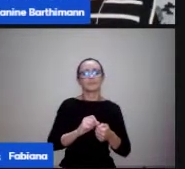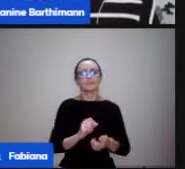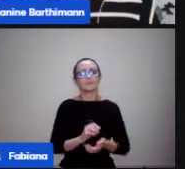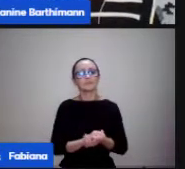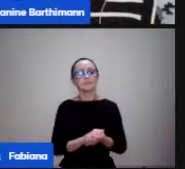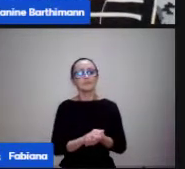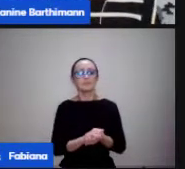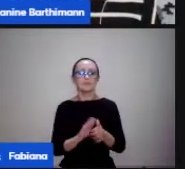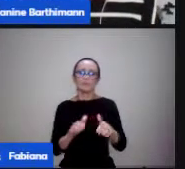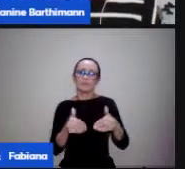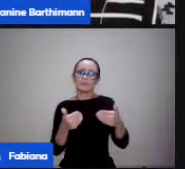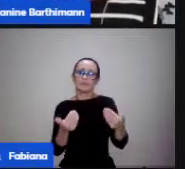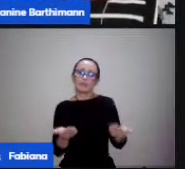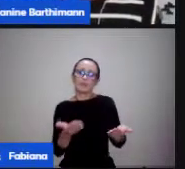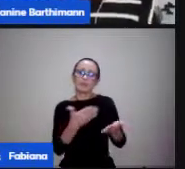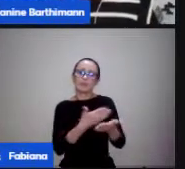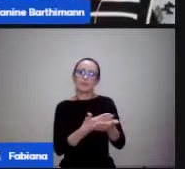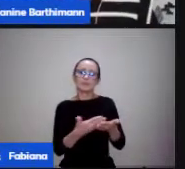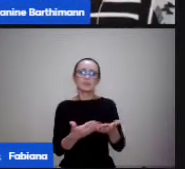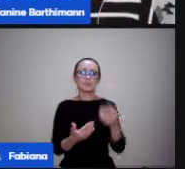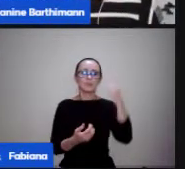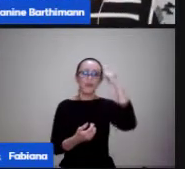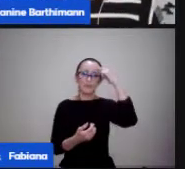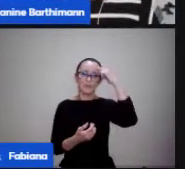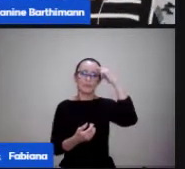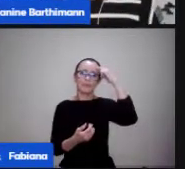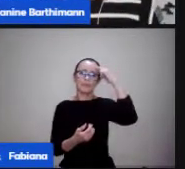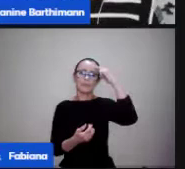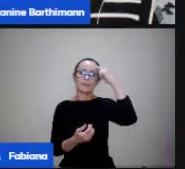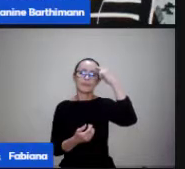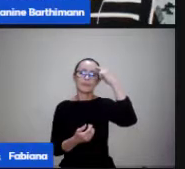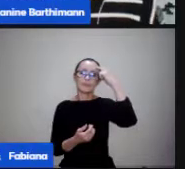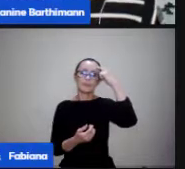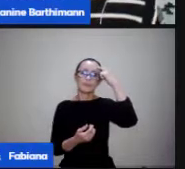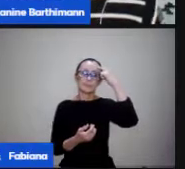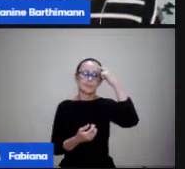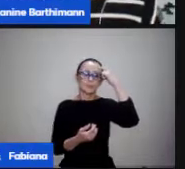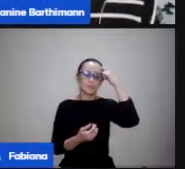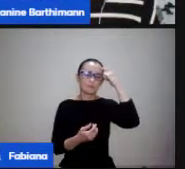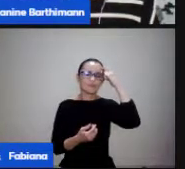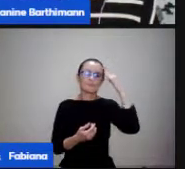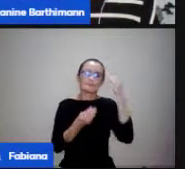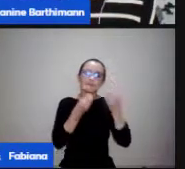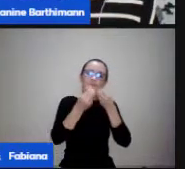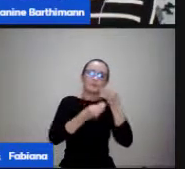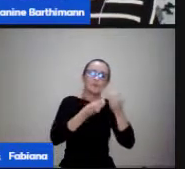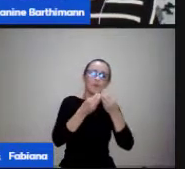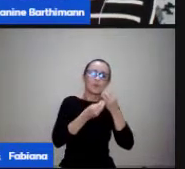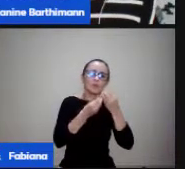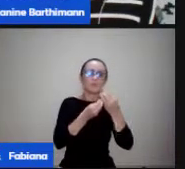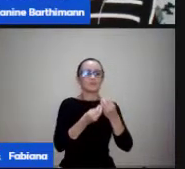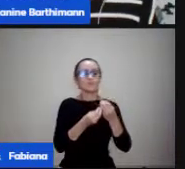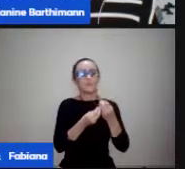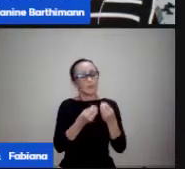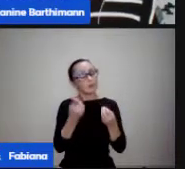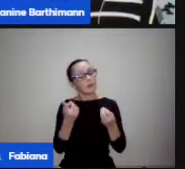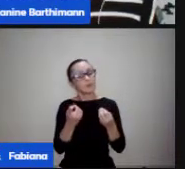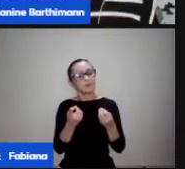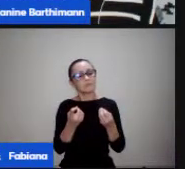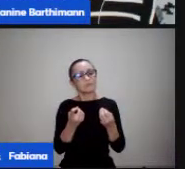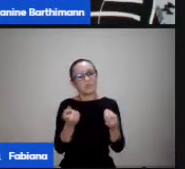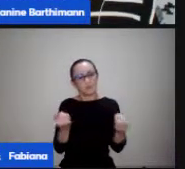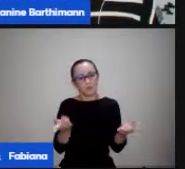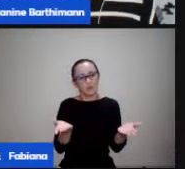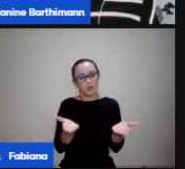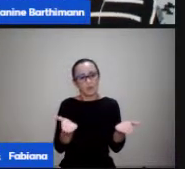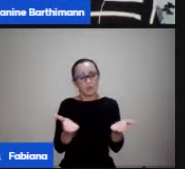Então, começou a se pensar, começou a se estudar, e como a Janine falou, esse é um momento que todos aprendemos,